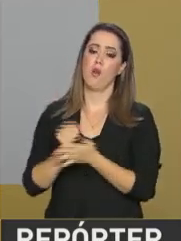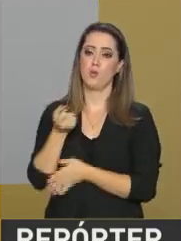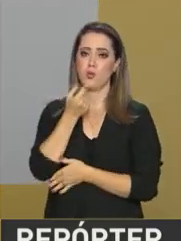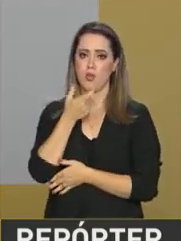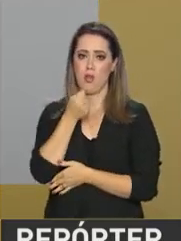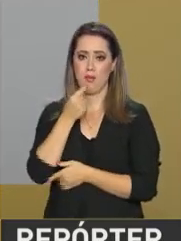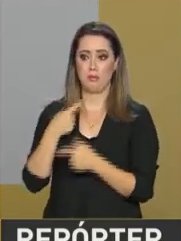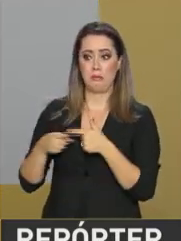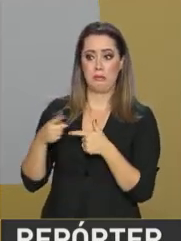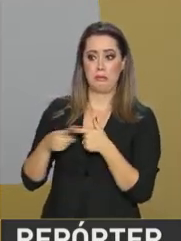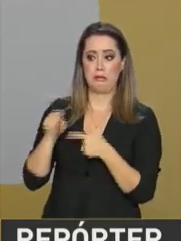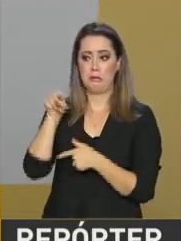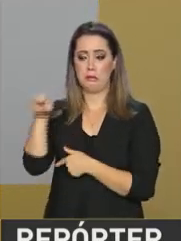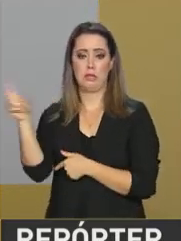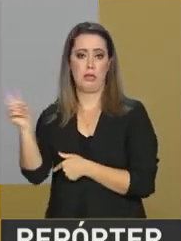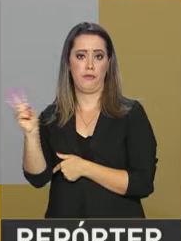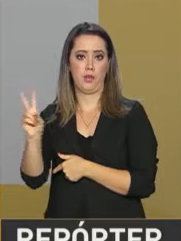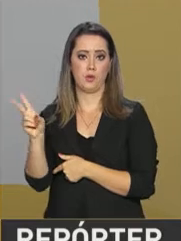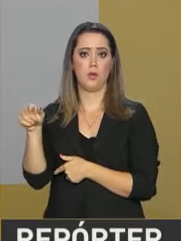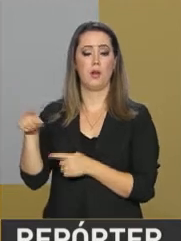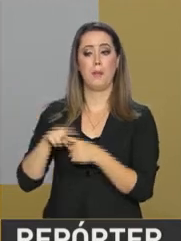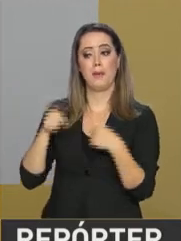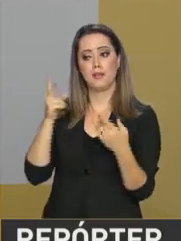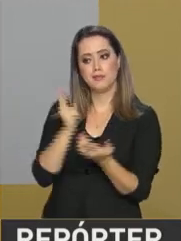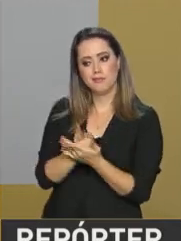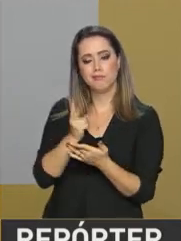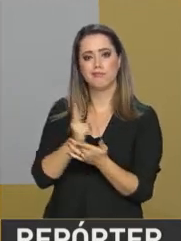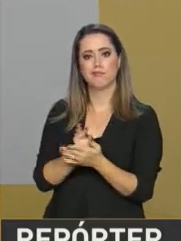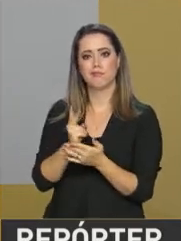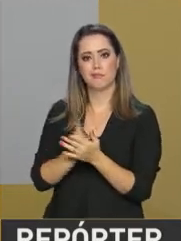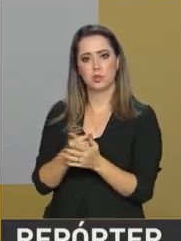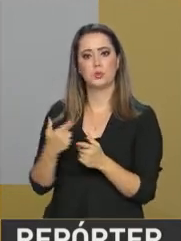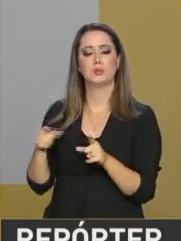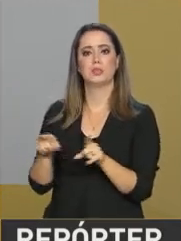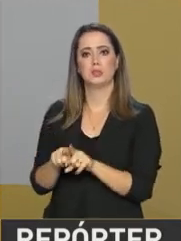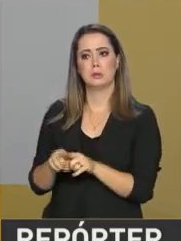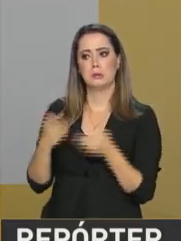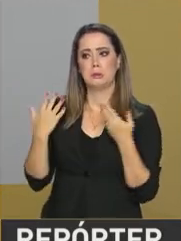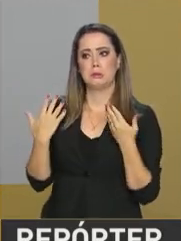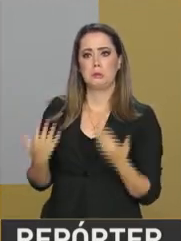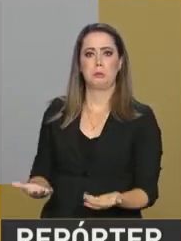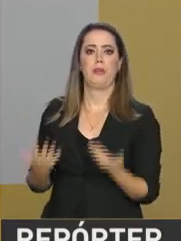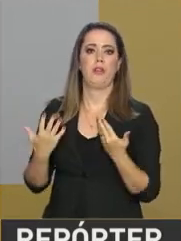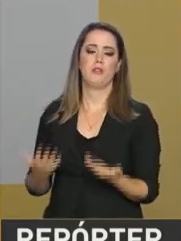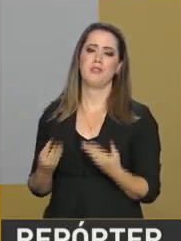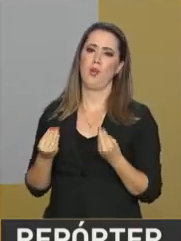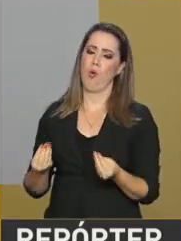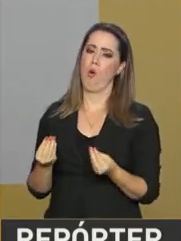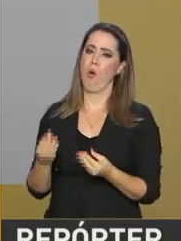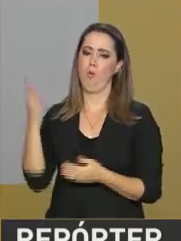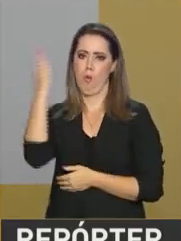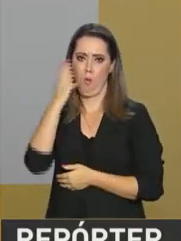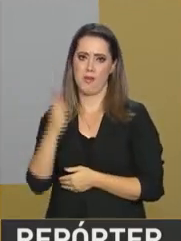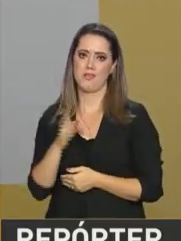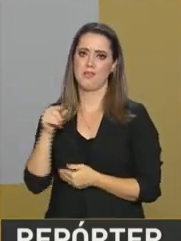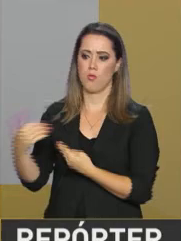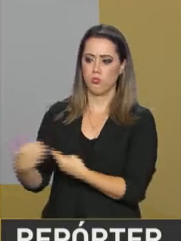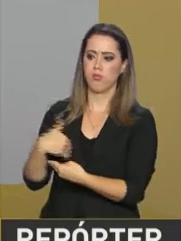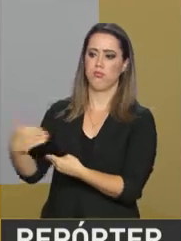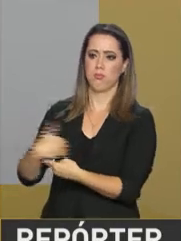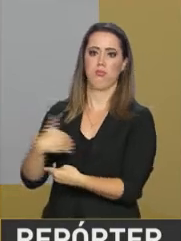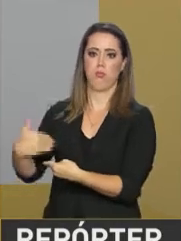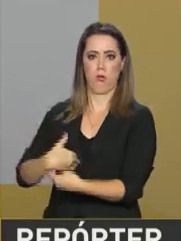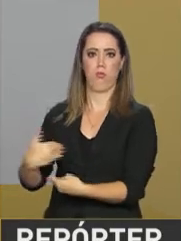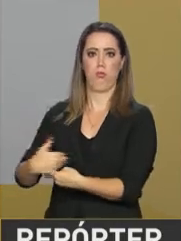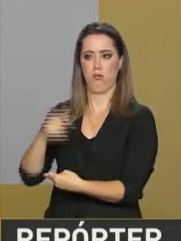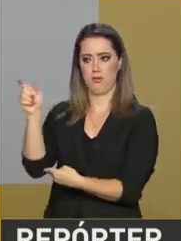foi quando a crise que está acontecendo lá mas ao mesmo tempo sem sobrecarga e muito o estado ea cidade e nós estamos aqui vou procurar